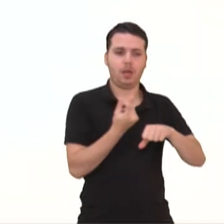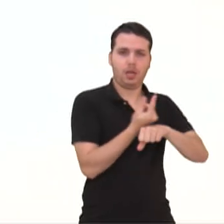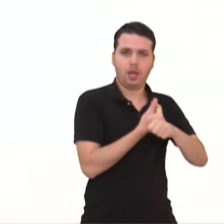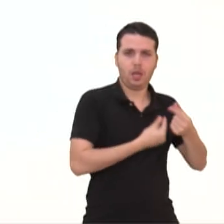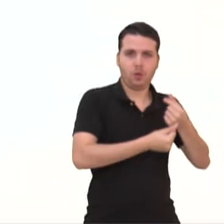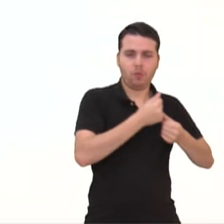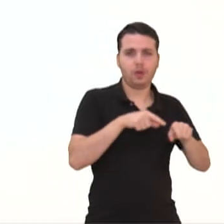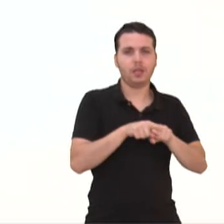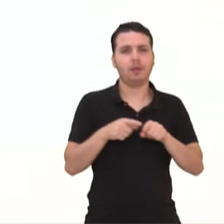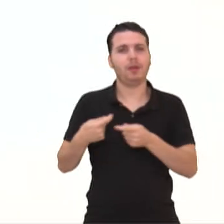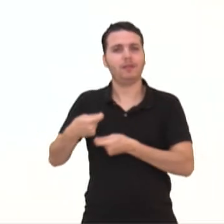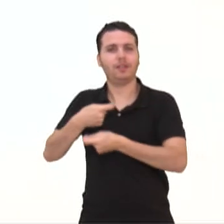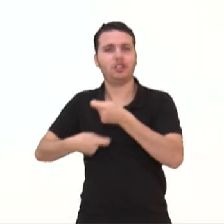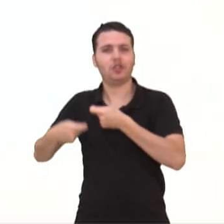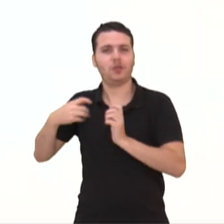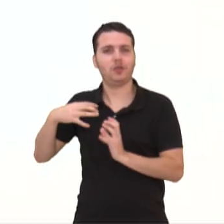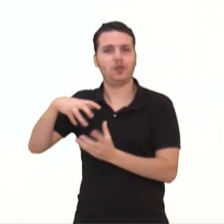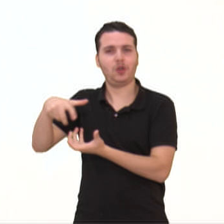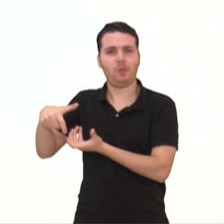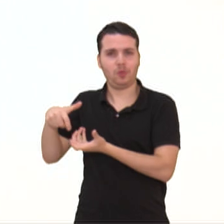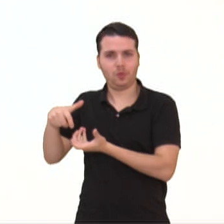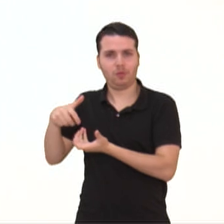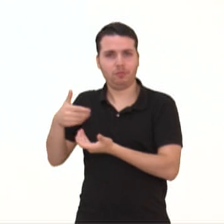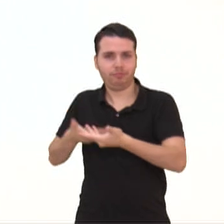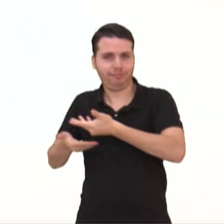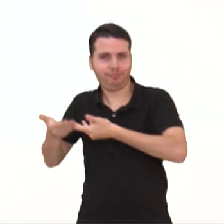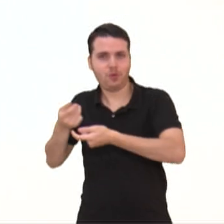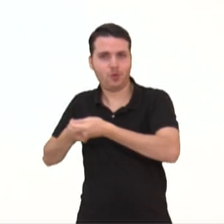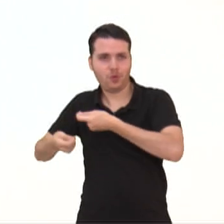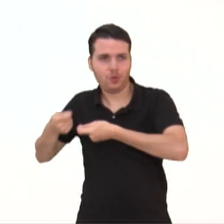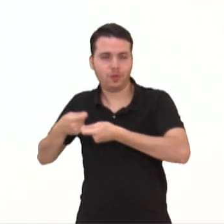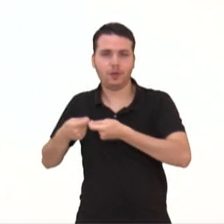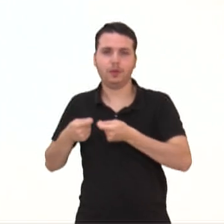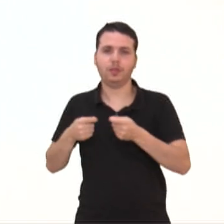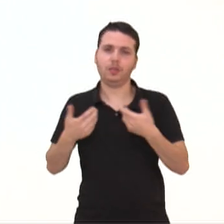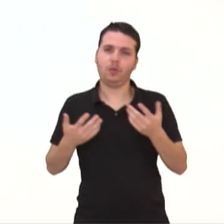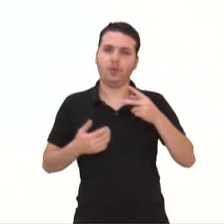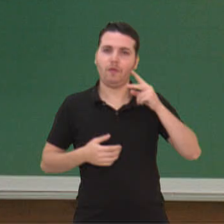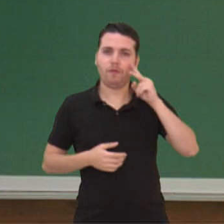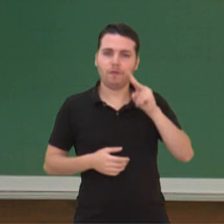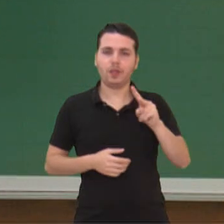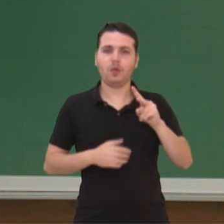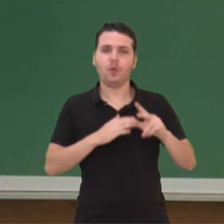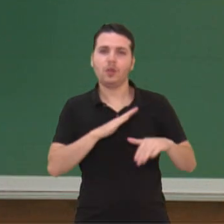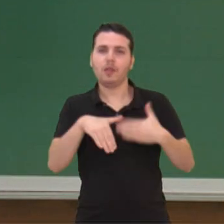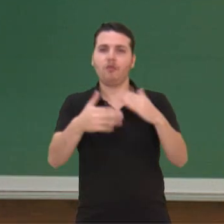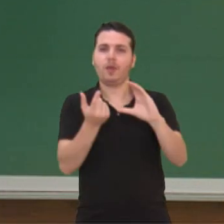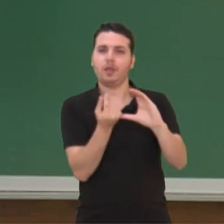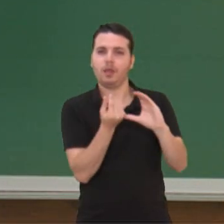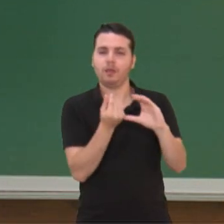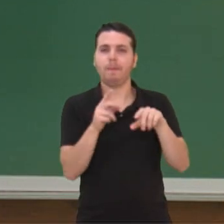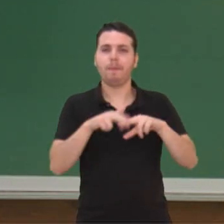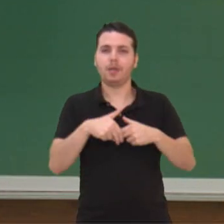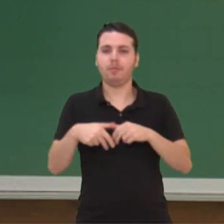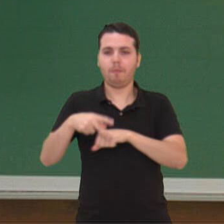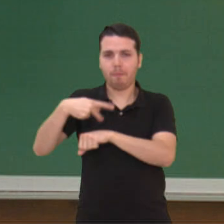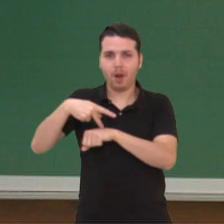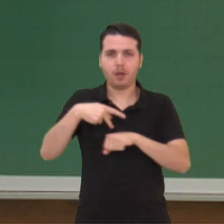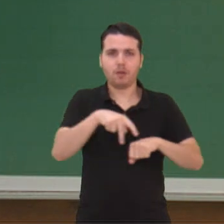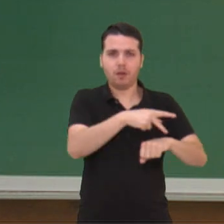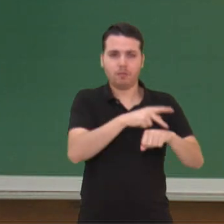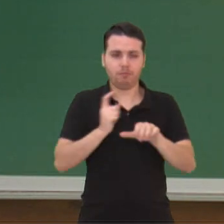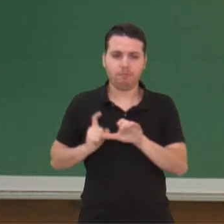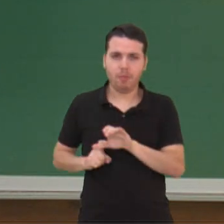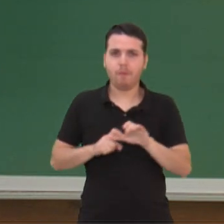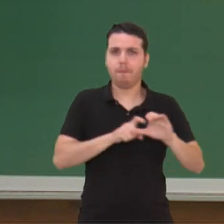comércio mundial. Para isso nós vimos a evolução do sistema capitalista, percebemos a interdependência, né,